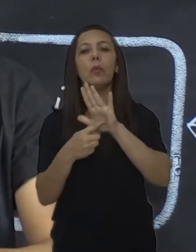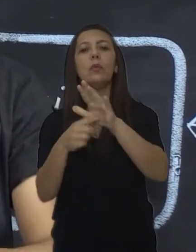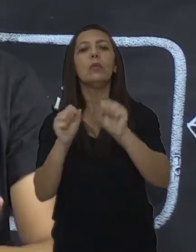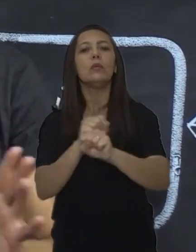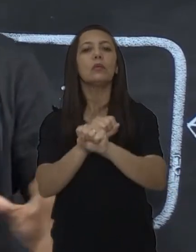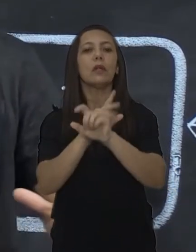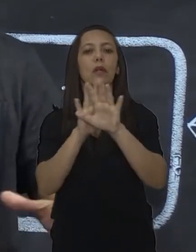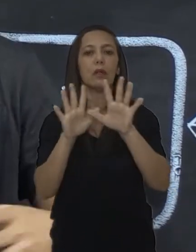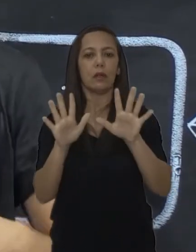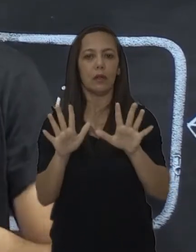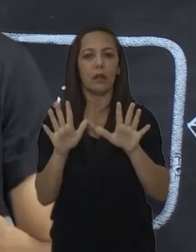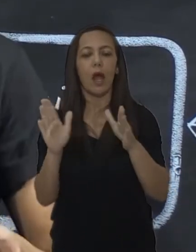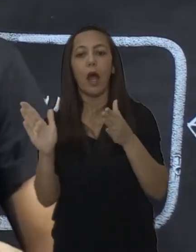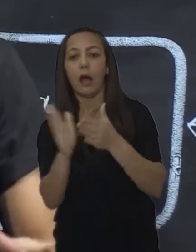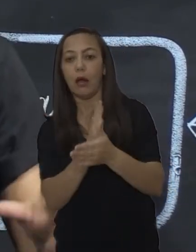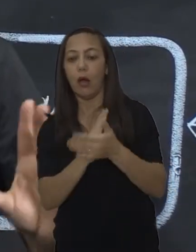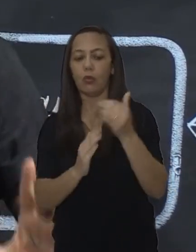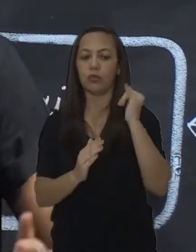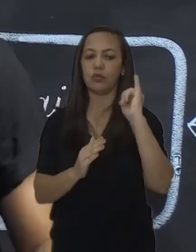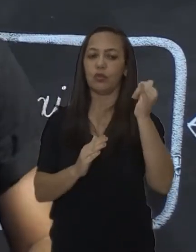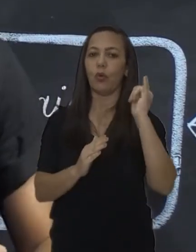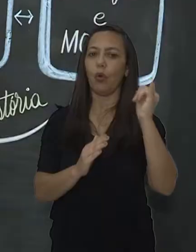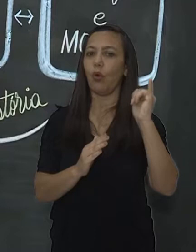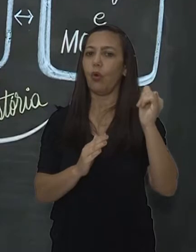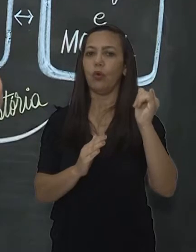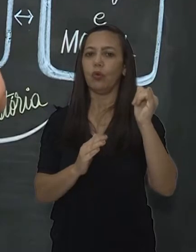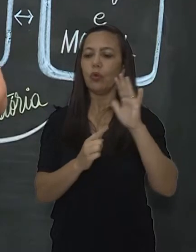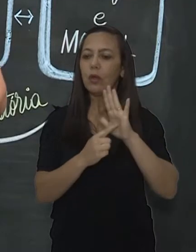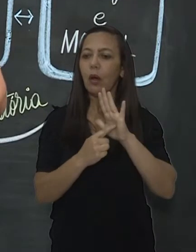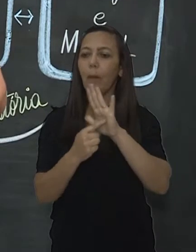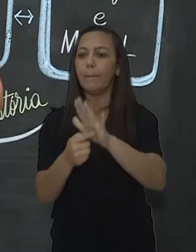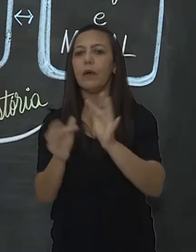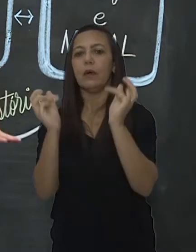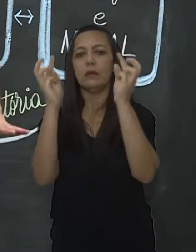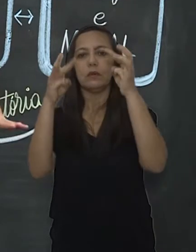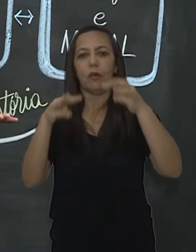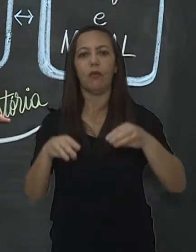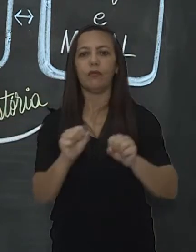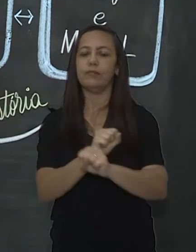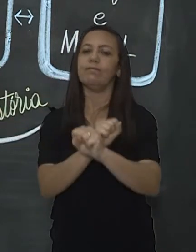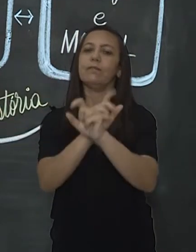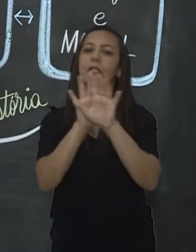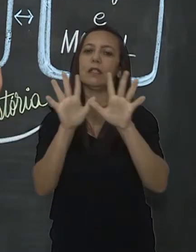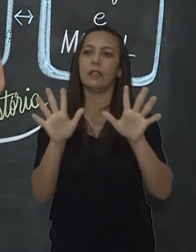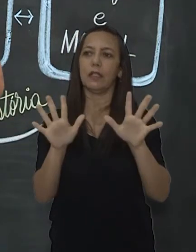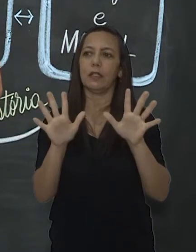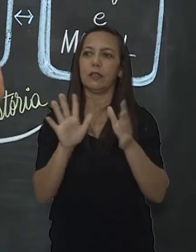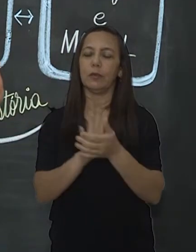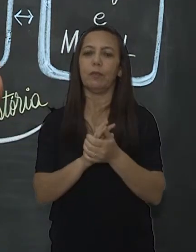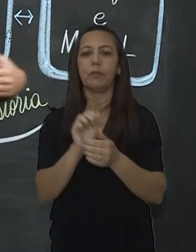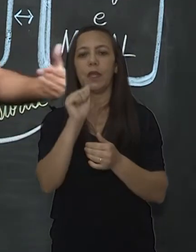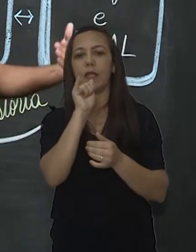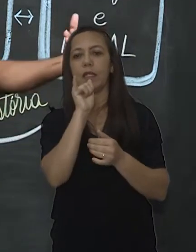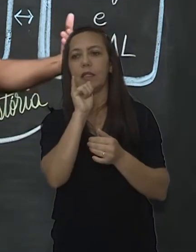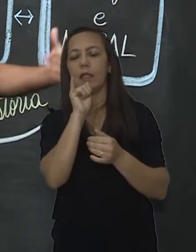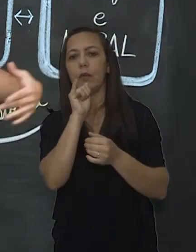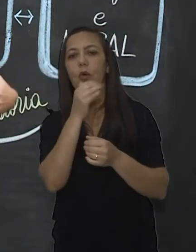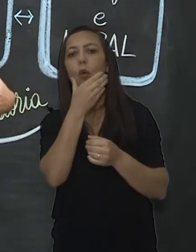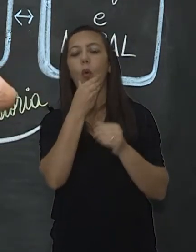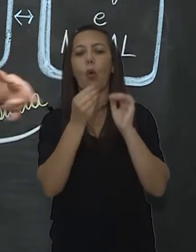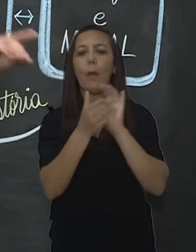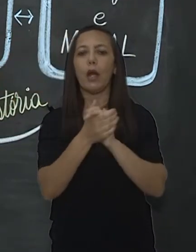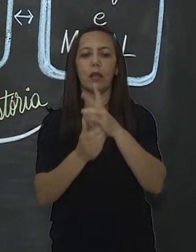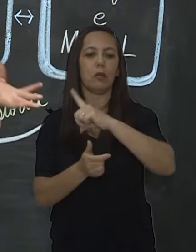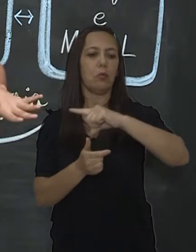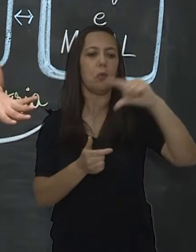contos contemporâneos deixem os finais um pouco abertos, mas é preciso encerrar essa história, encerrar o conflito. Como, por exemplo, o marido resolvendo ir embora e acabar o